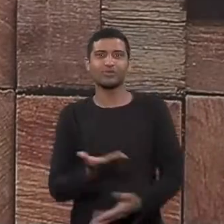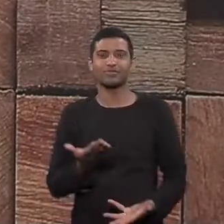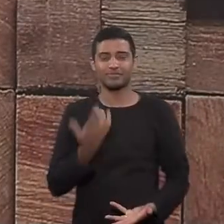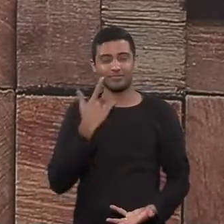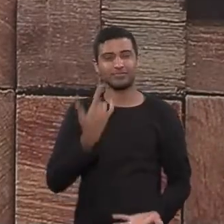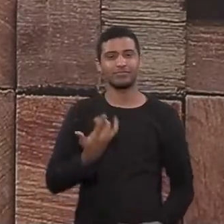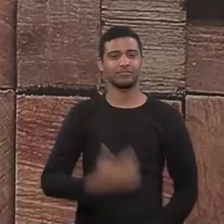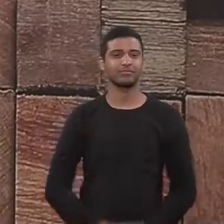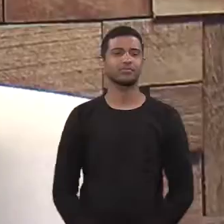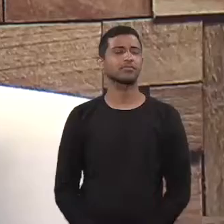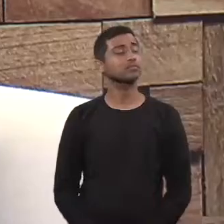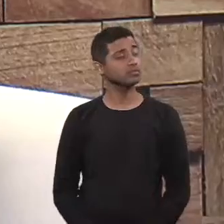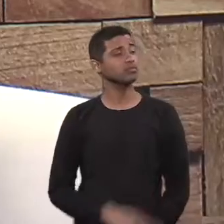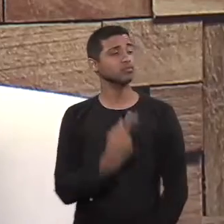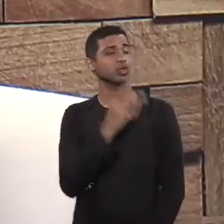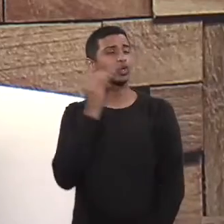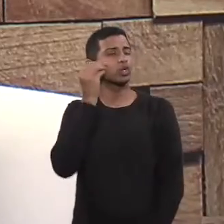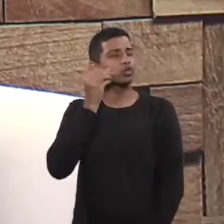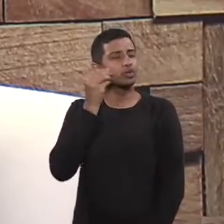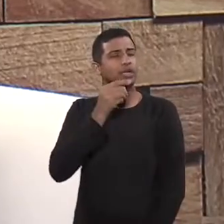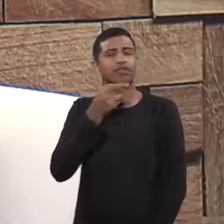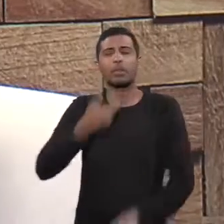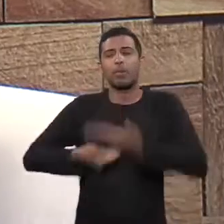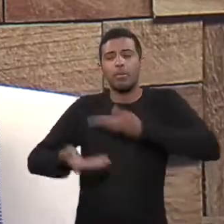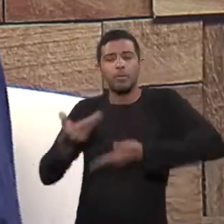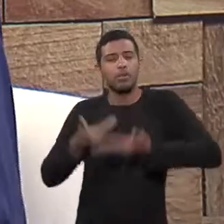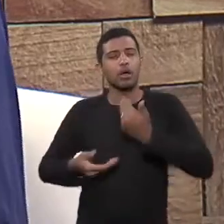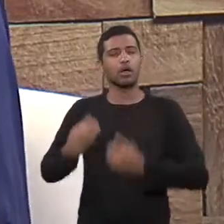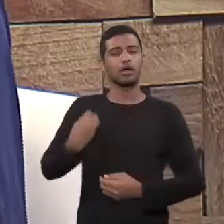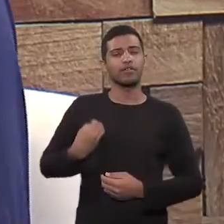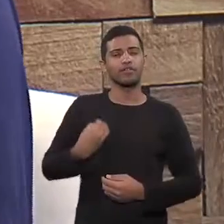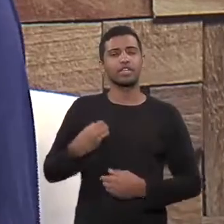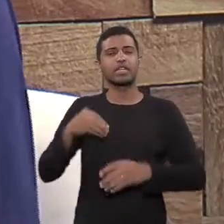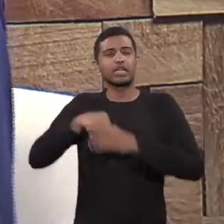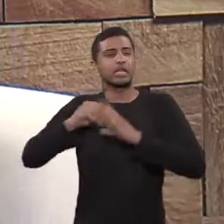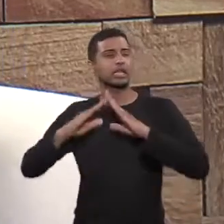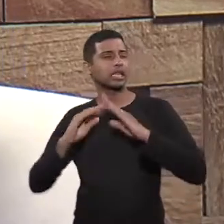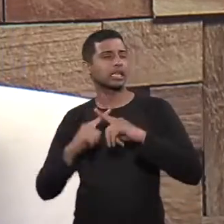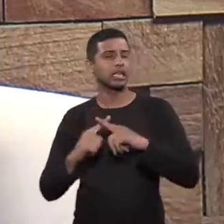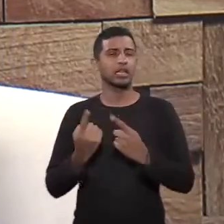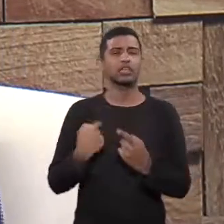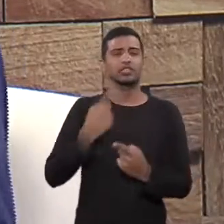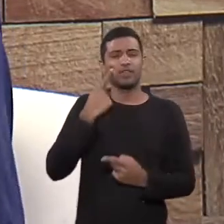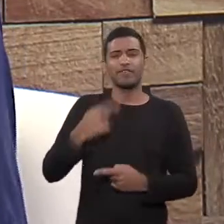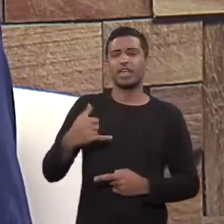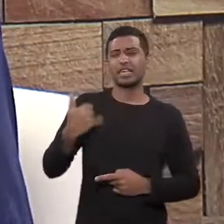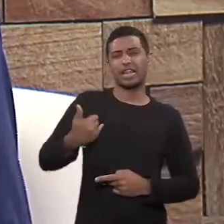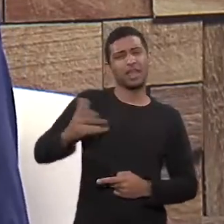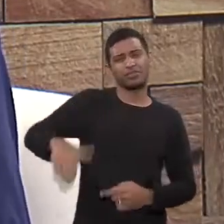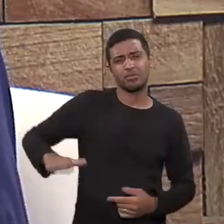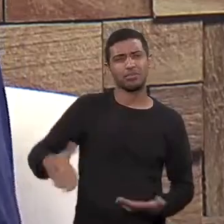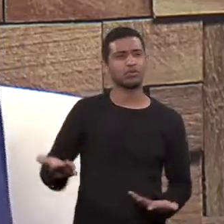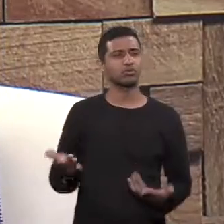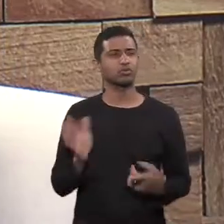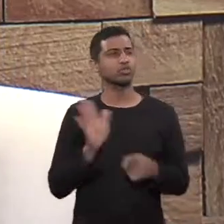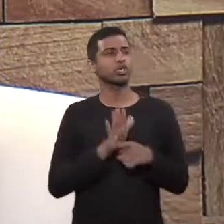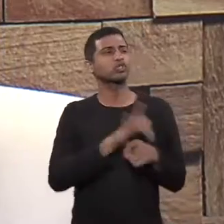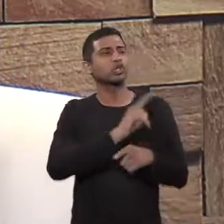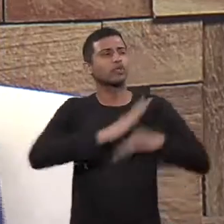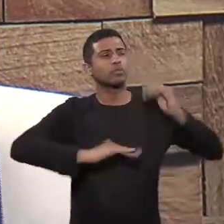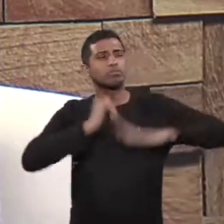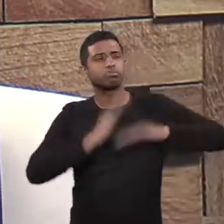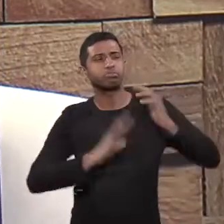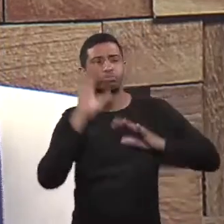interessante. E a sua experiência, a sua convivência, a sua experiência tocando na igreja, cantando na igreja desde muito menina, isso te